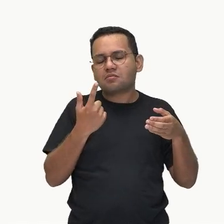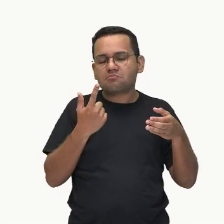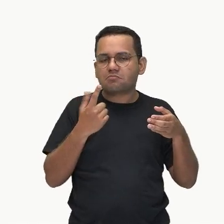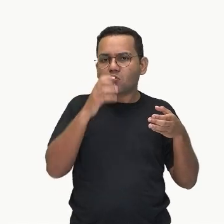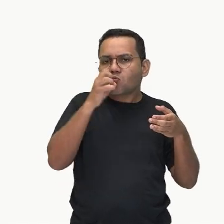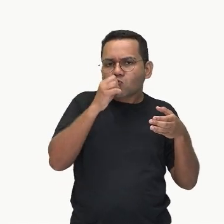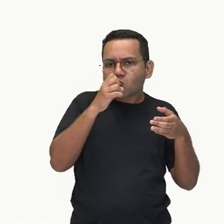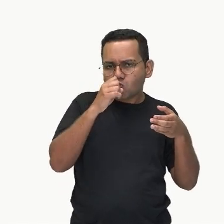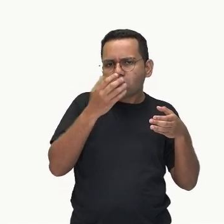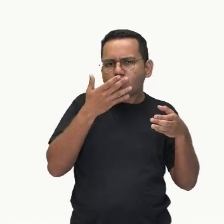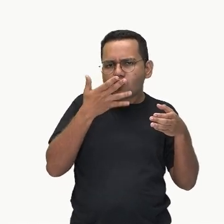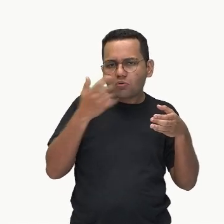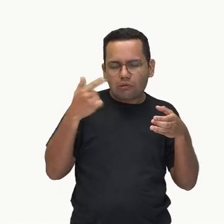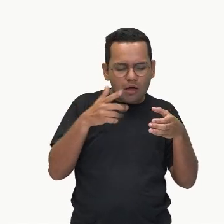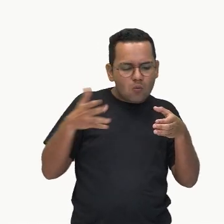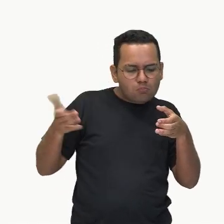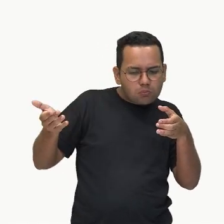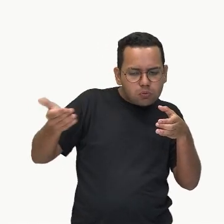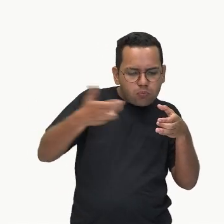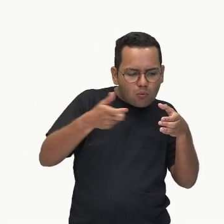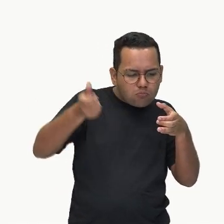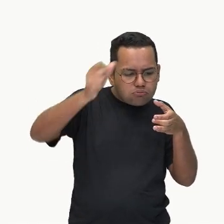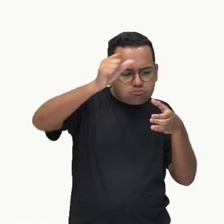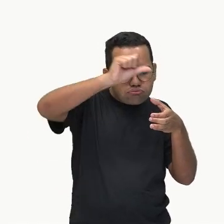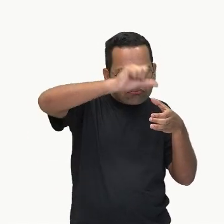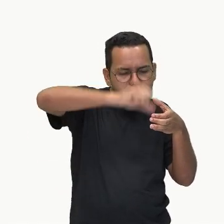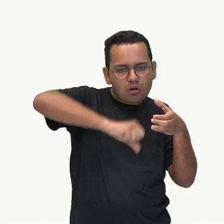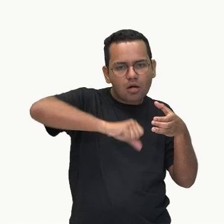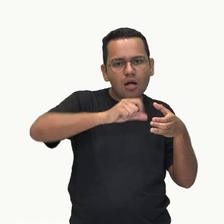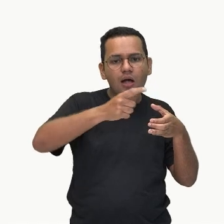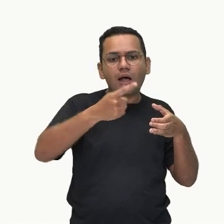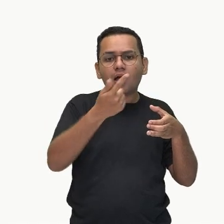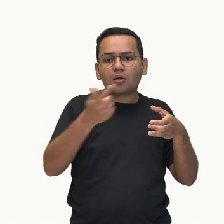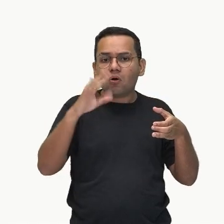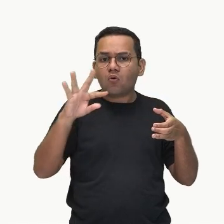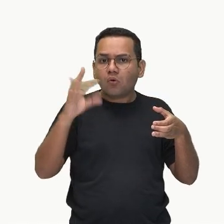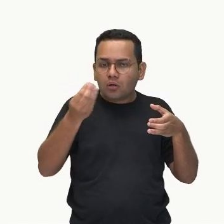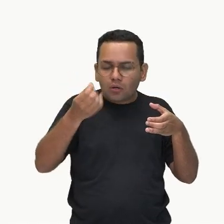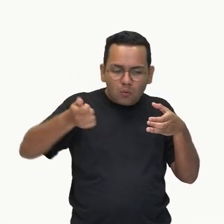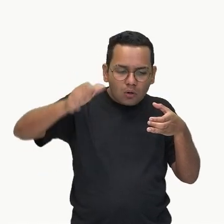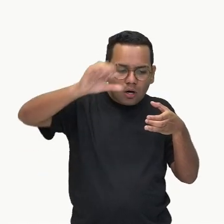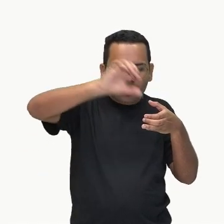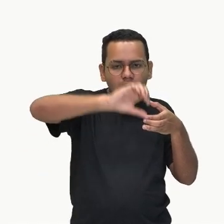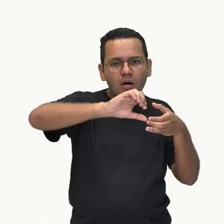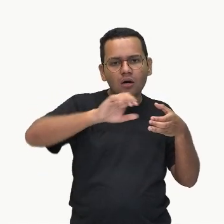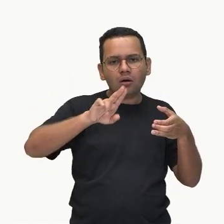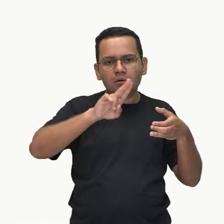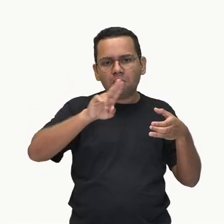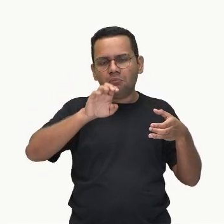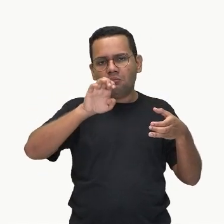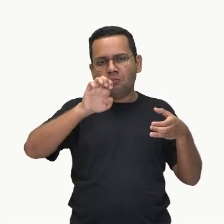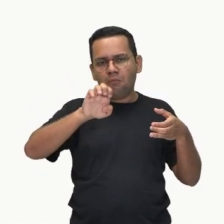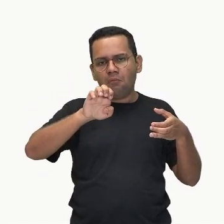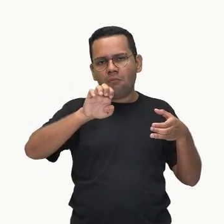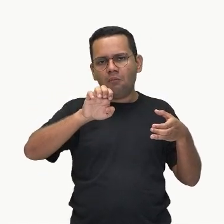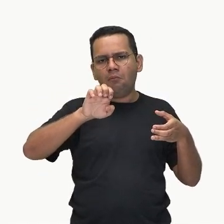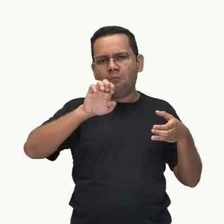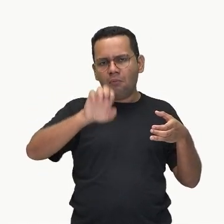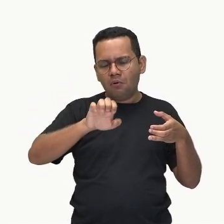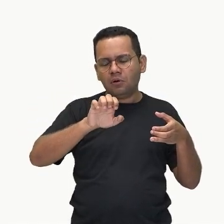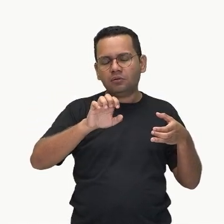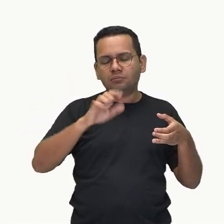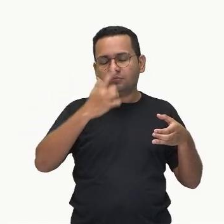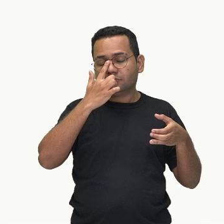aqui nesse frasco. Esse aqui recebe o nome também, para você já ir aprendendo, de Erlenmeyer. Tá bom? É um nome mais